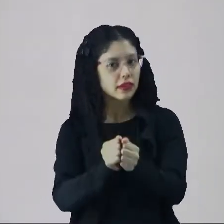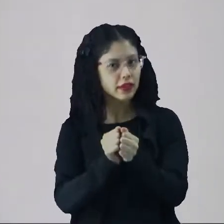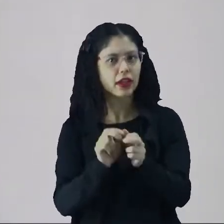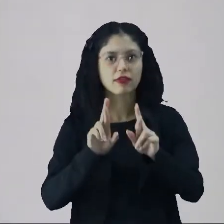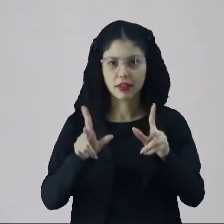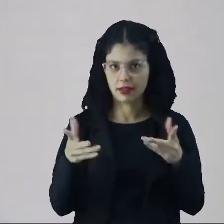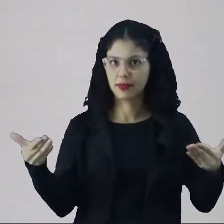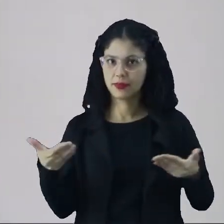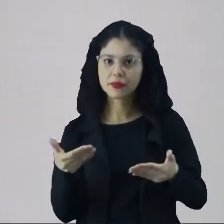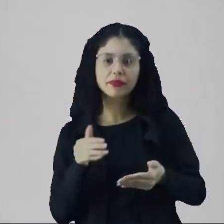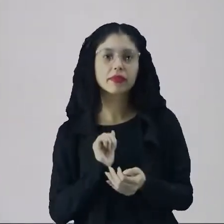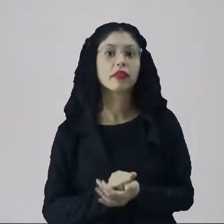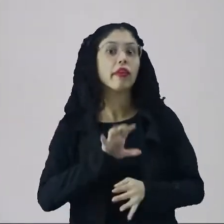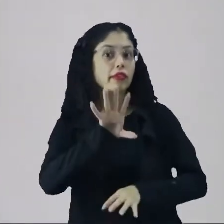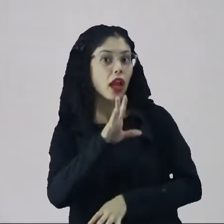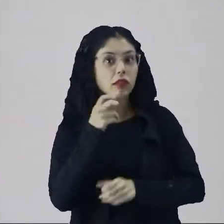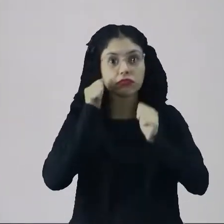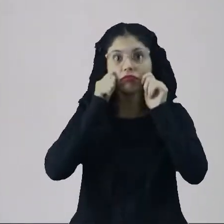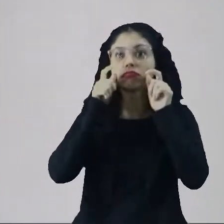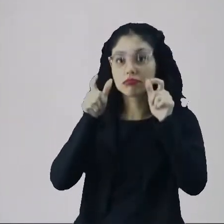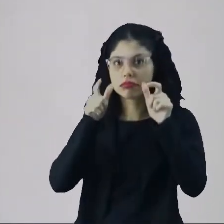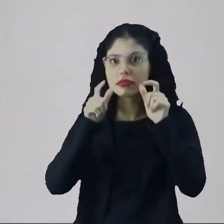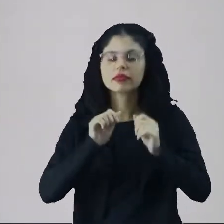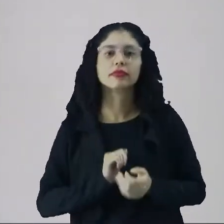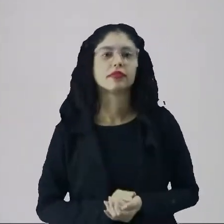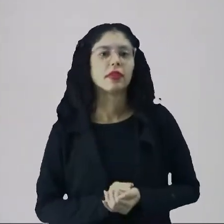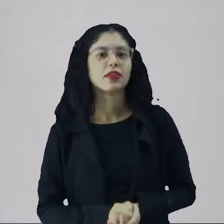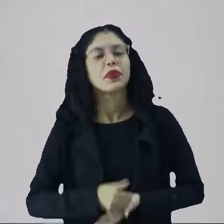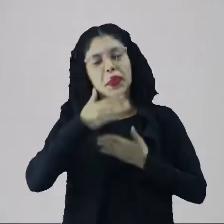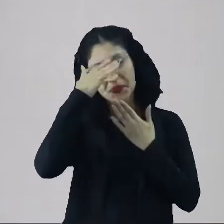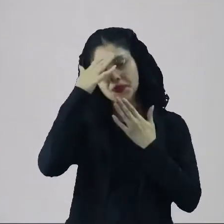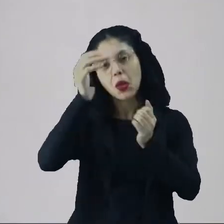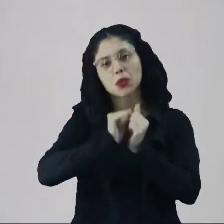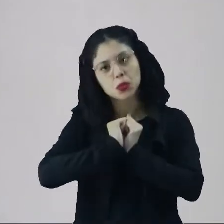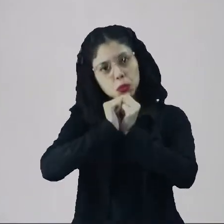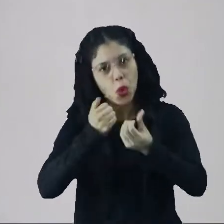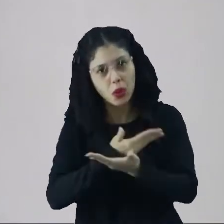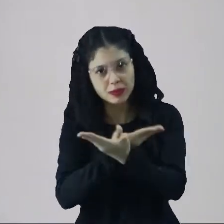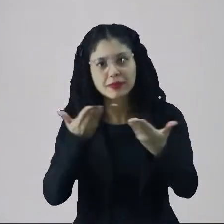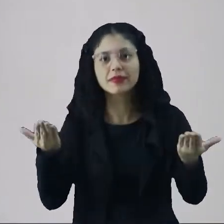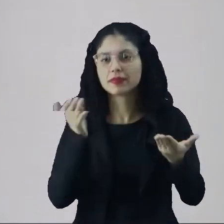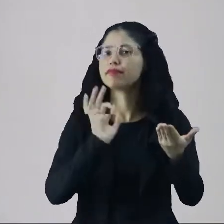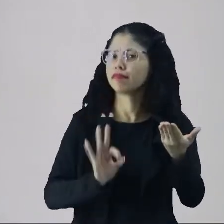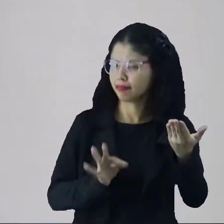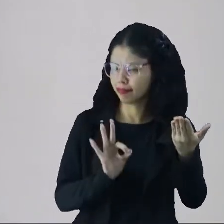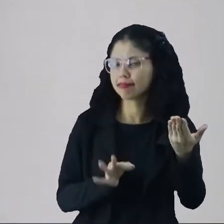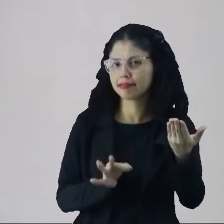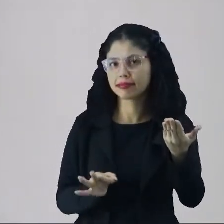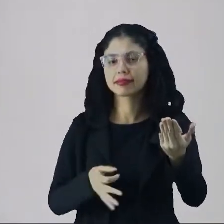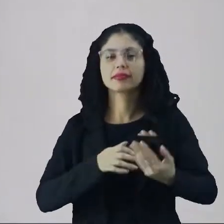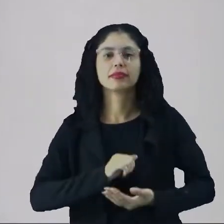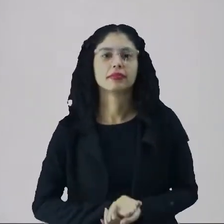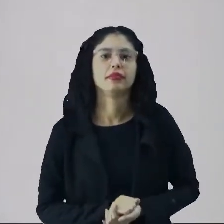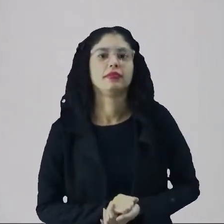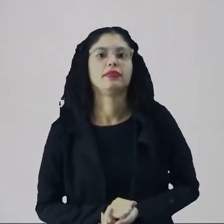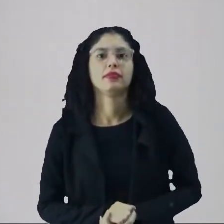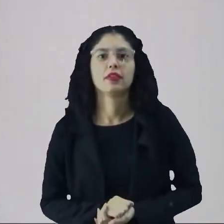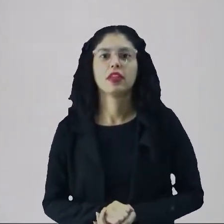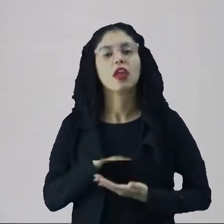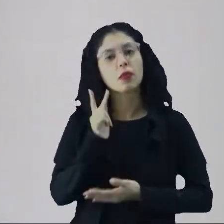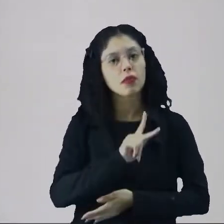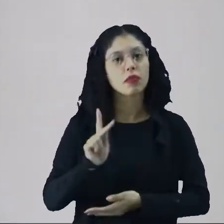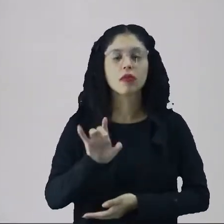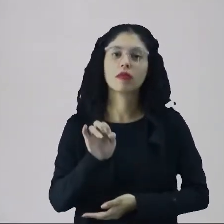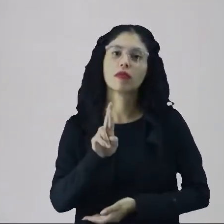vai ser diferenciada, desde que você preste atenção. É um prazer enorme estar aqui com vocês, pode ter certeza disso, certo? Então, sou o